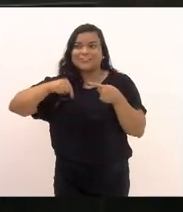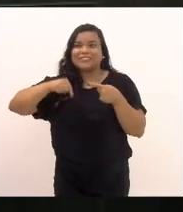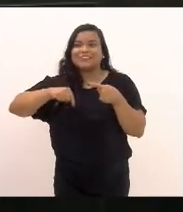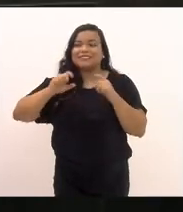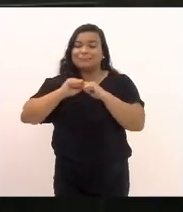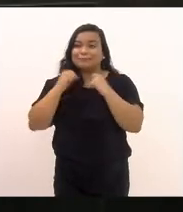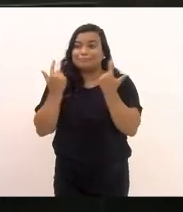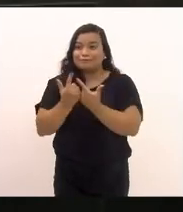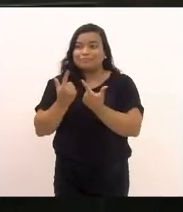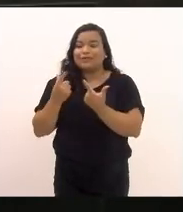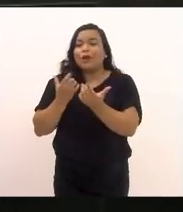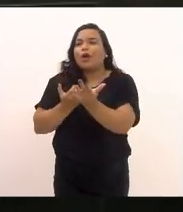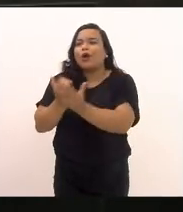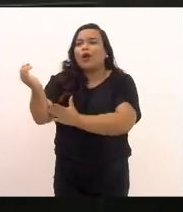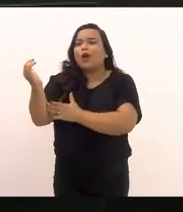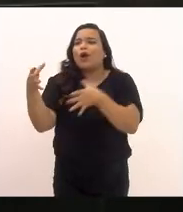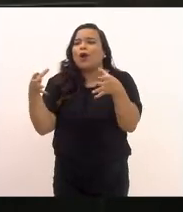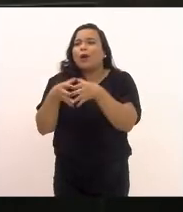a Comissão